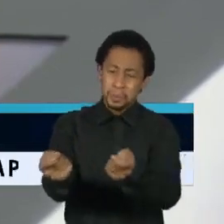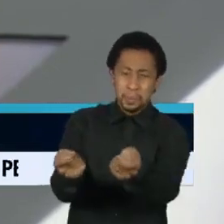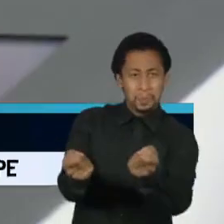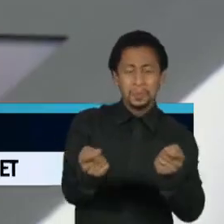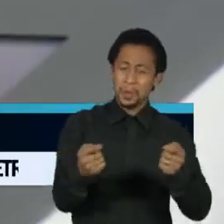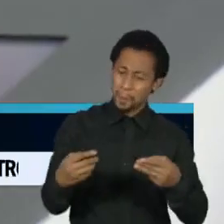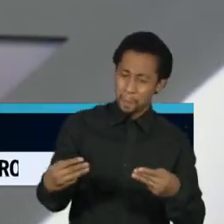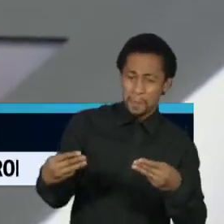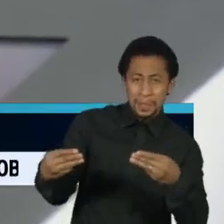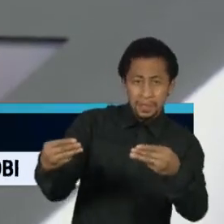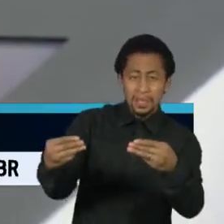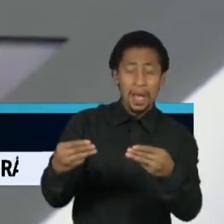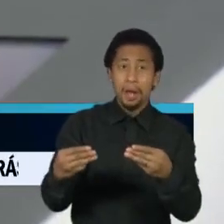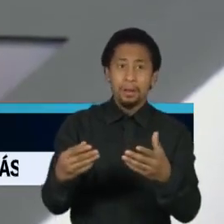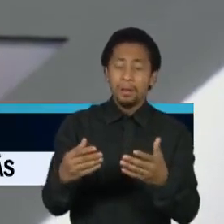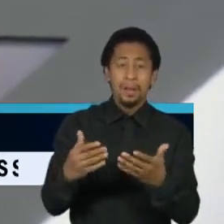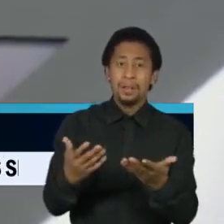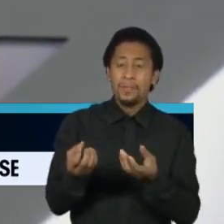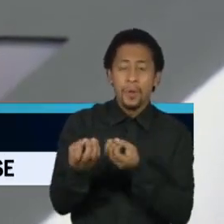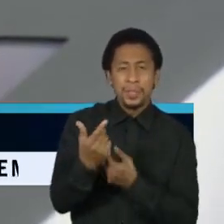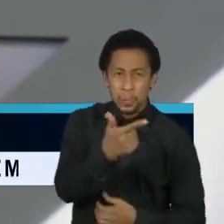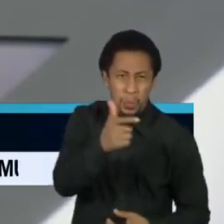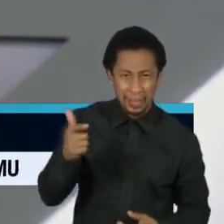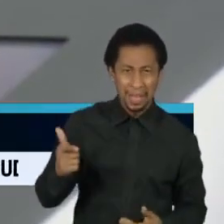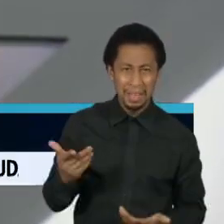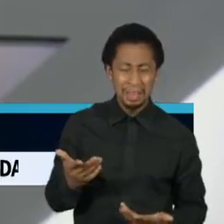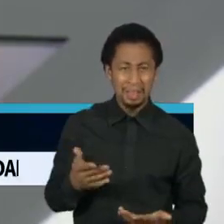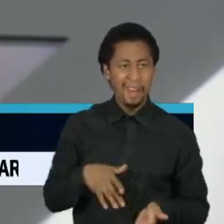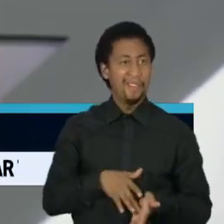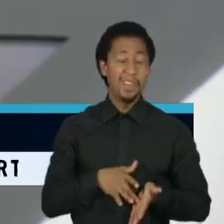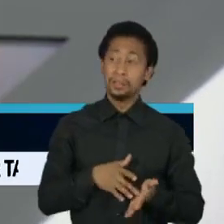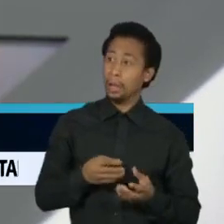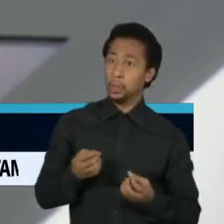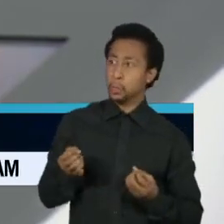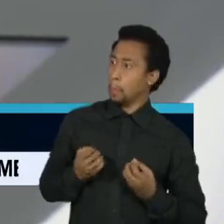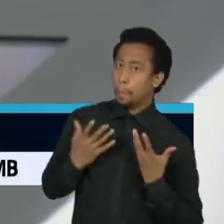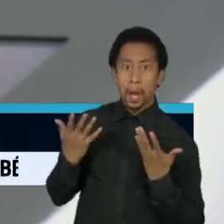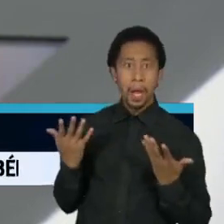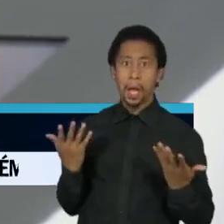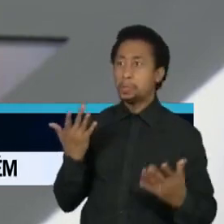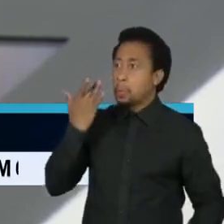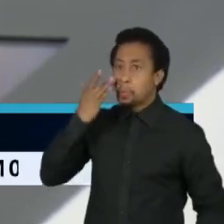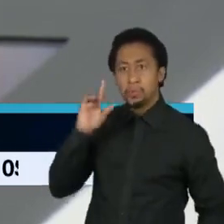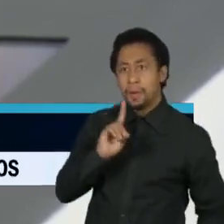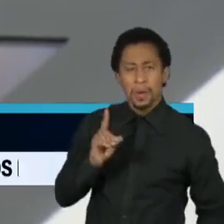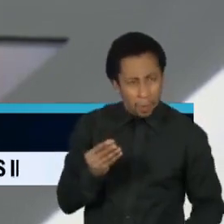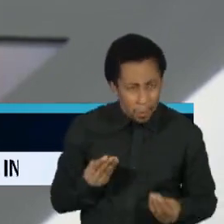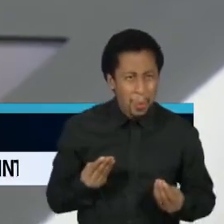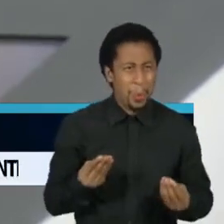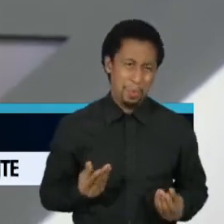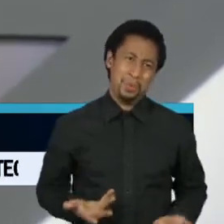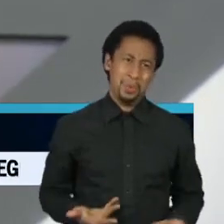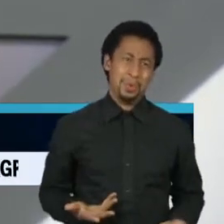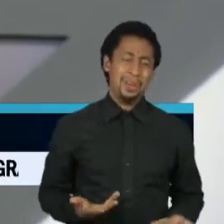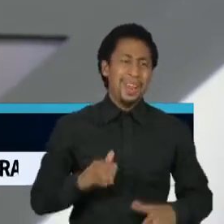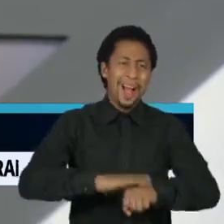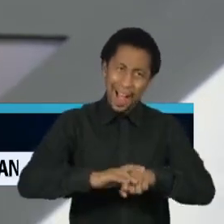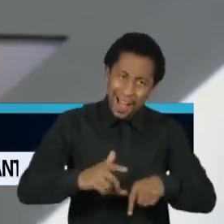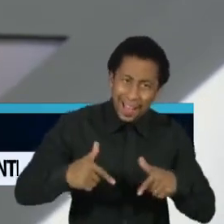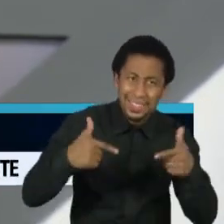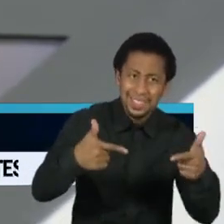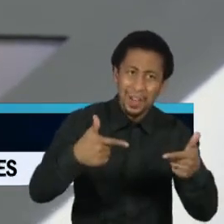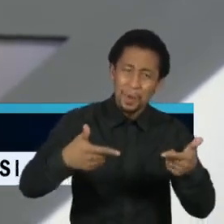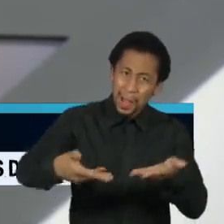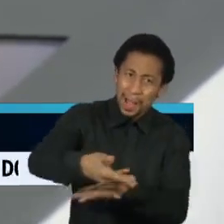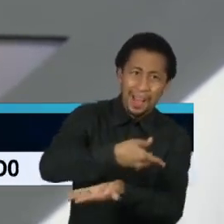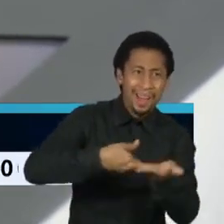informado e se diz surpreso, assim, esse não é um sujeito preparado para lidar com um mundo que é complexo. Tá certo?